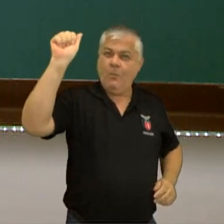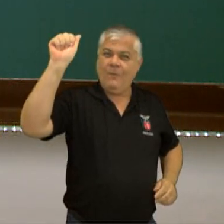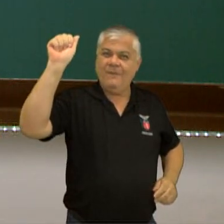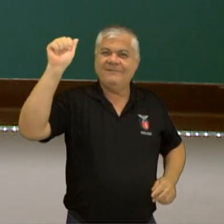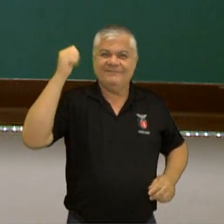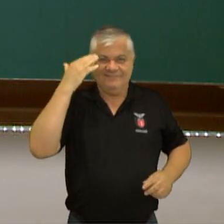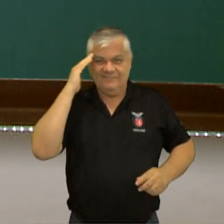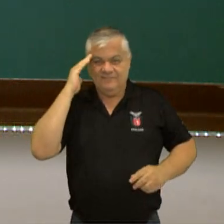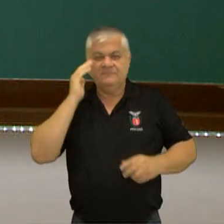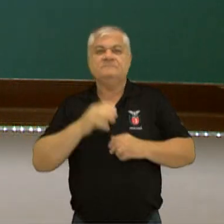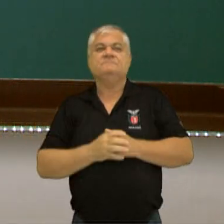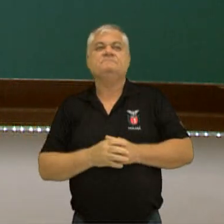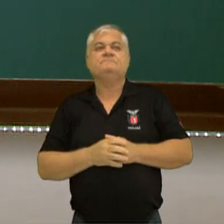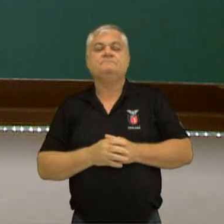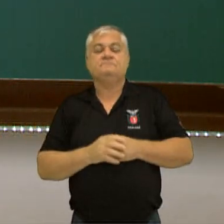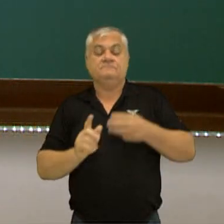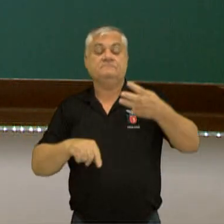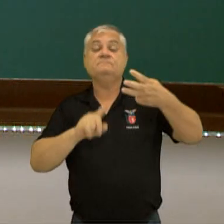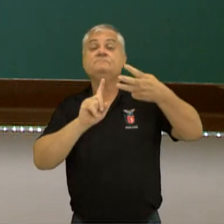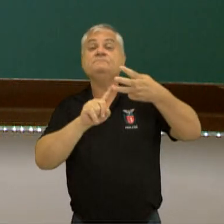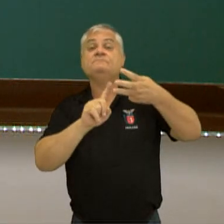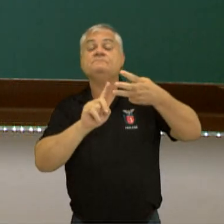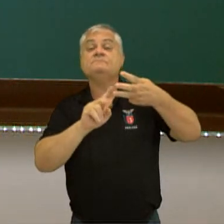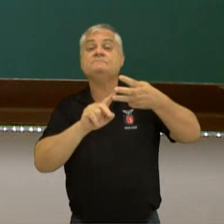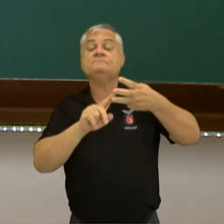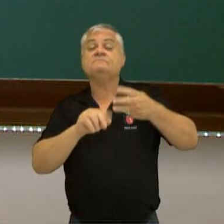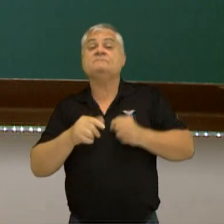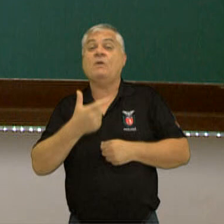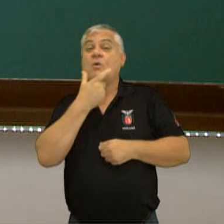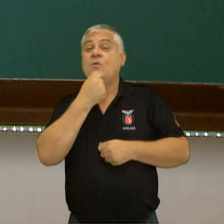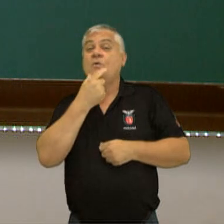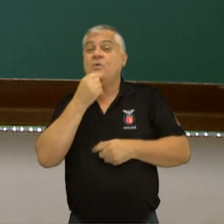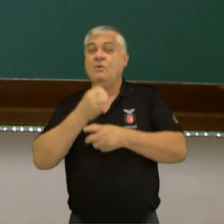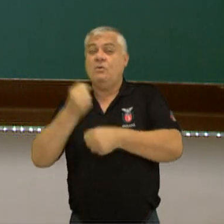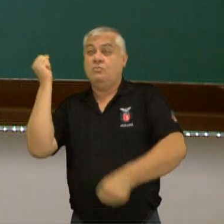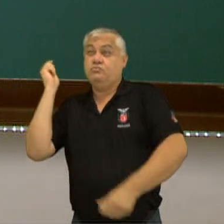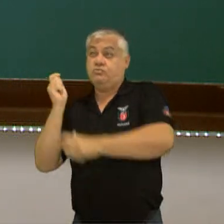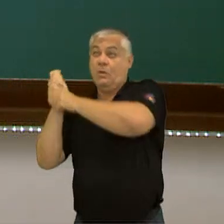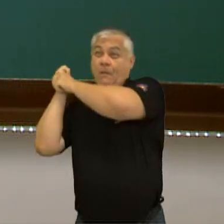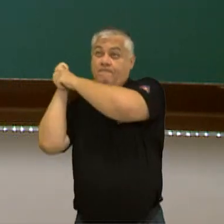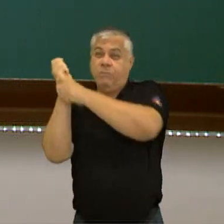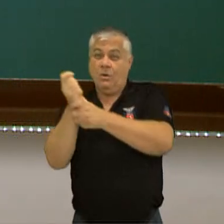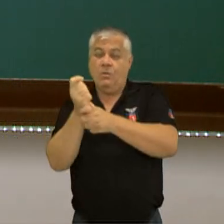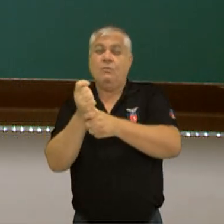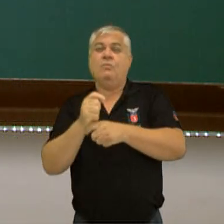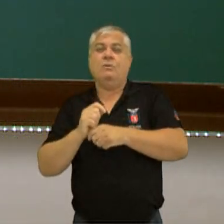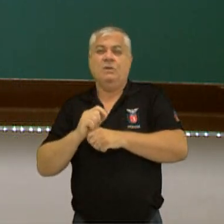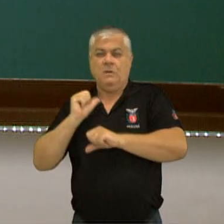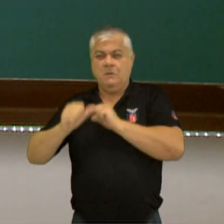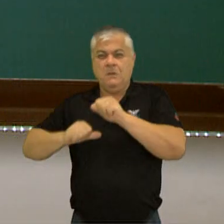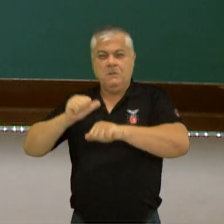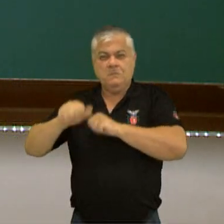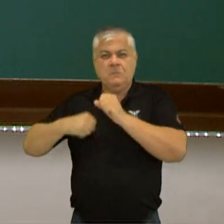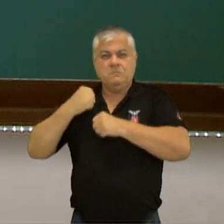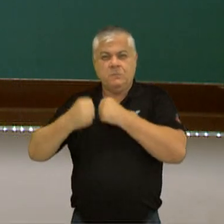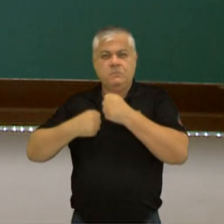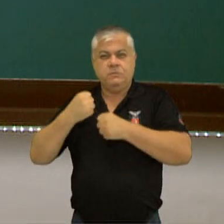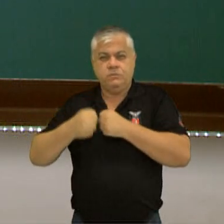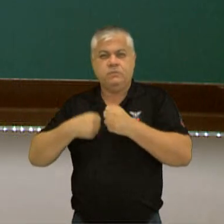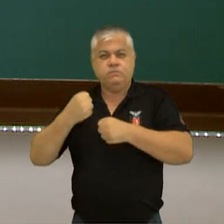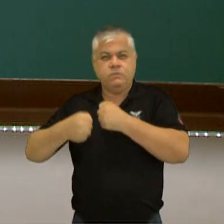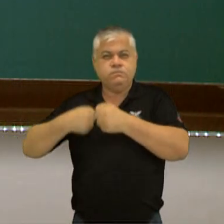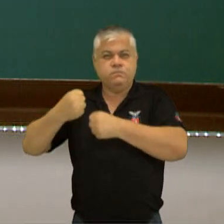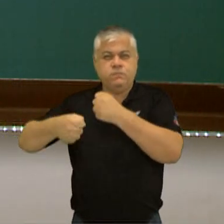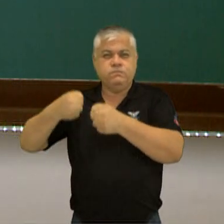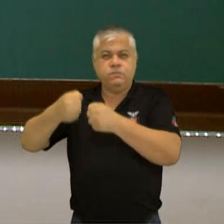solo. Outra forma é quando o batedor chega na base depois da bola. Então, o batedor ele rebate e ele vai